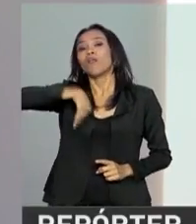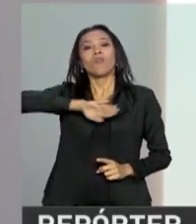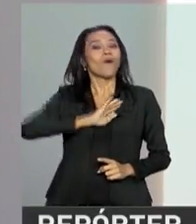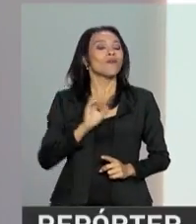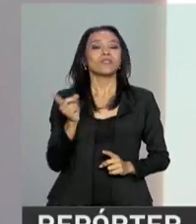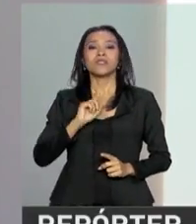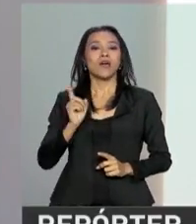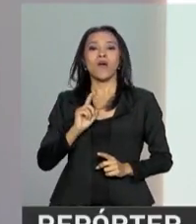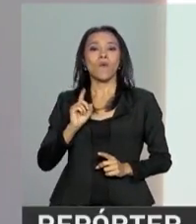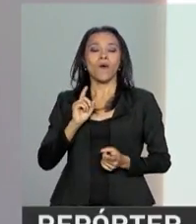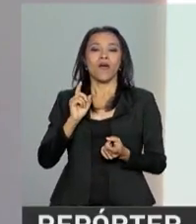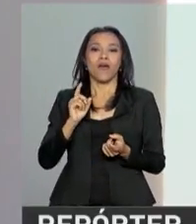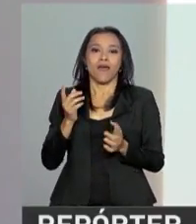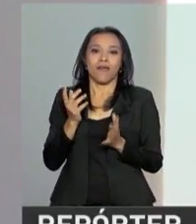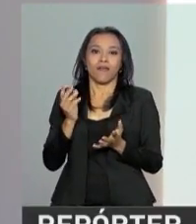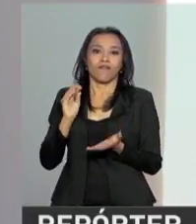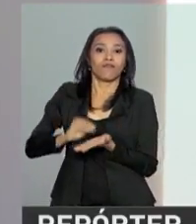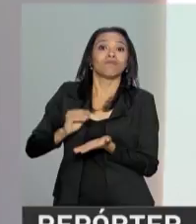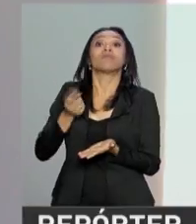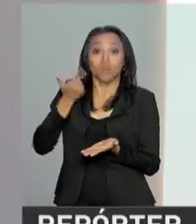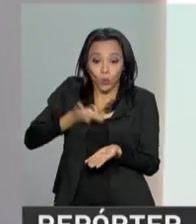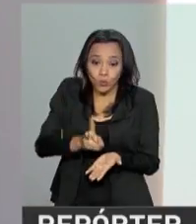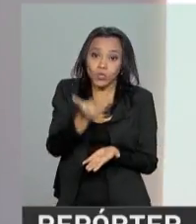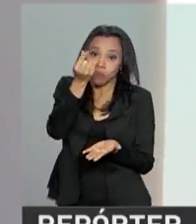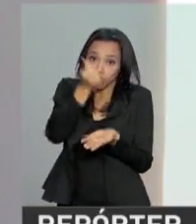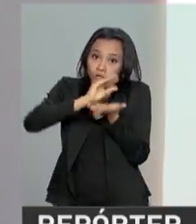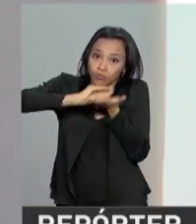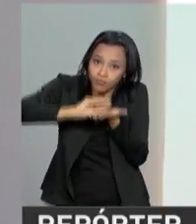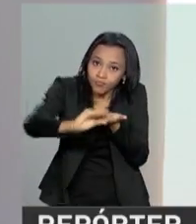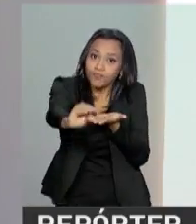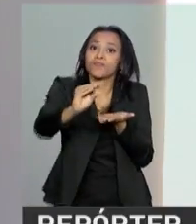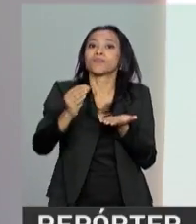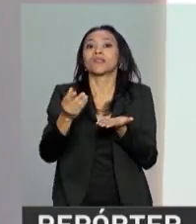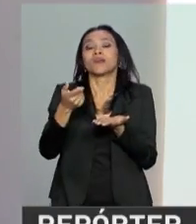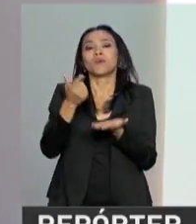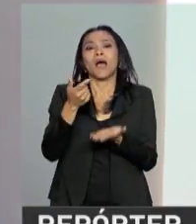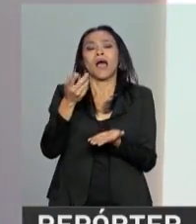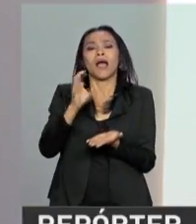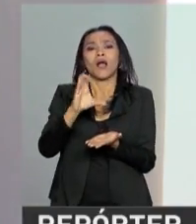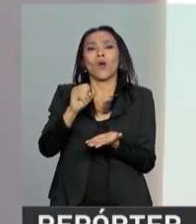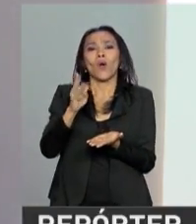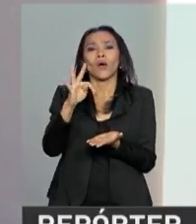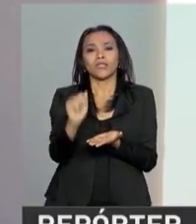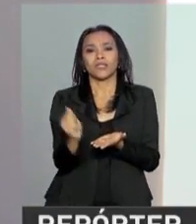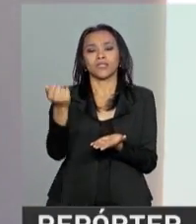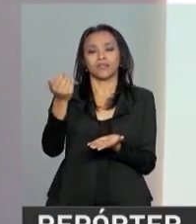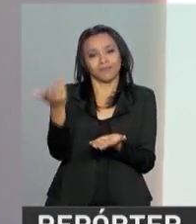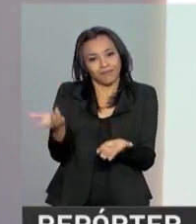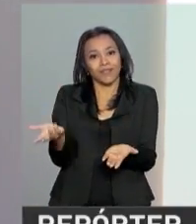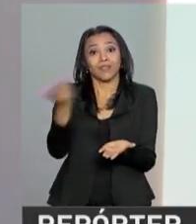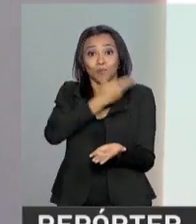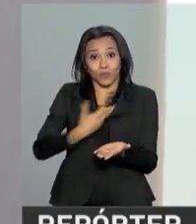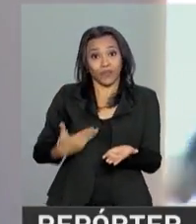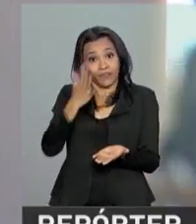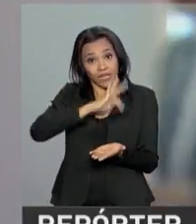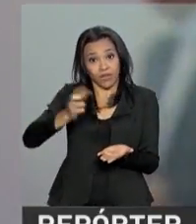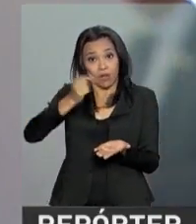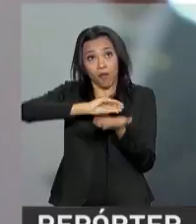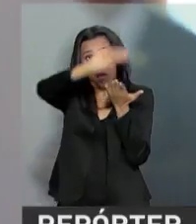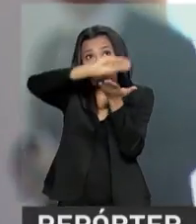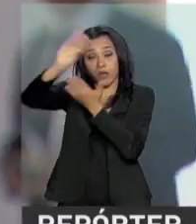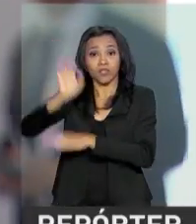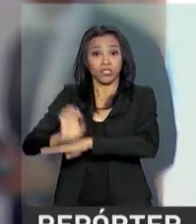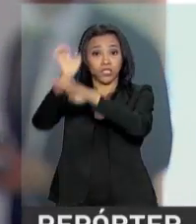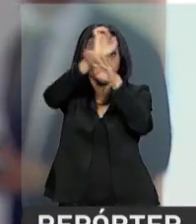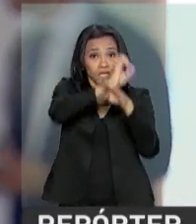de repassar a cota do governo federal, de responsabilidade do governo federal para os estados e municípios,